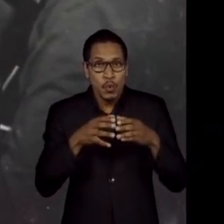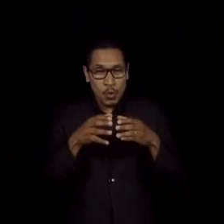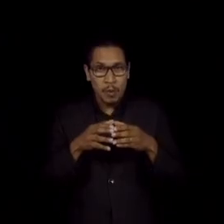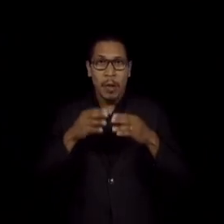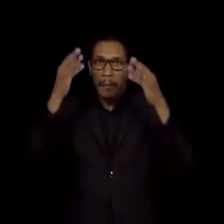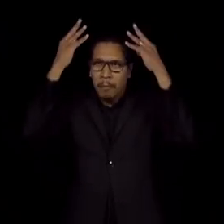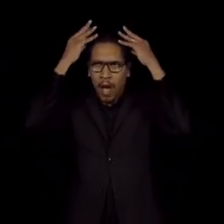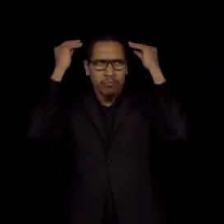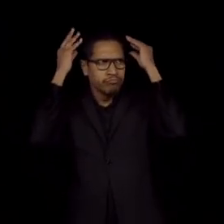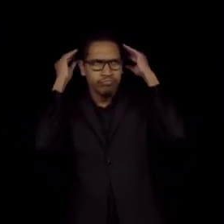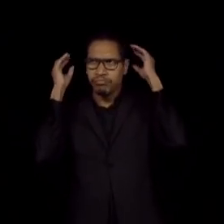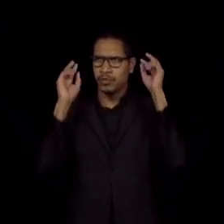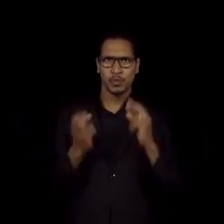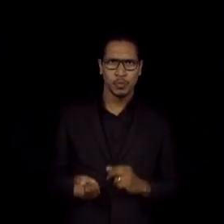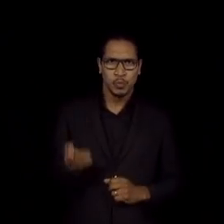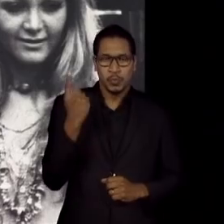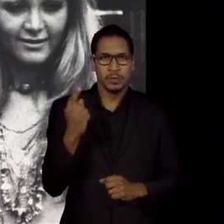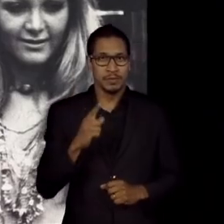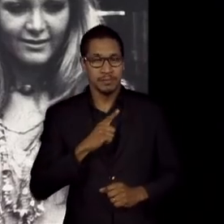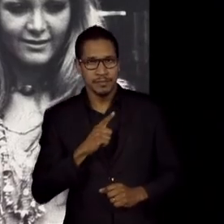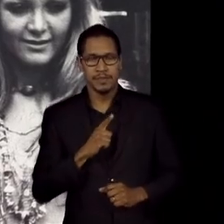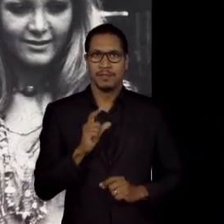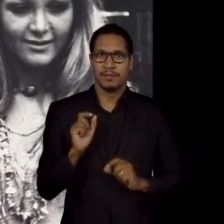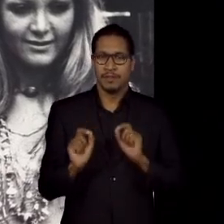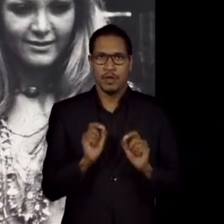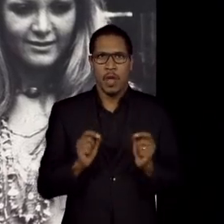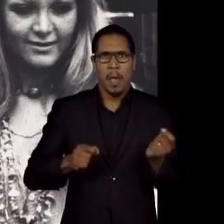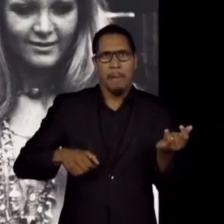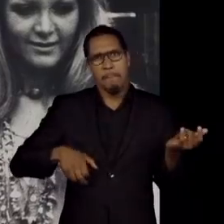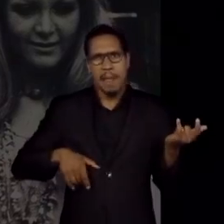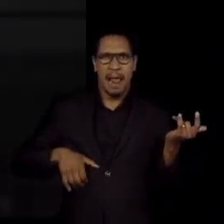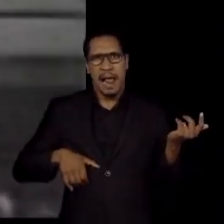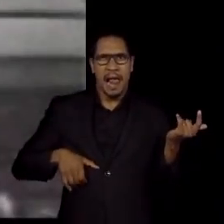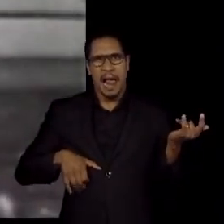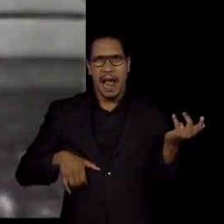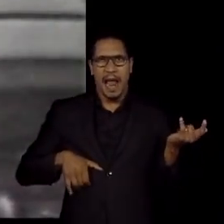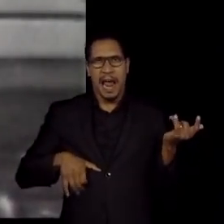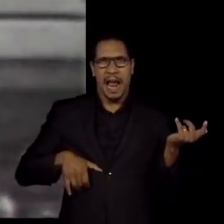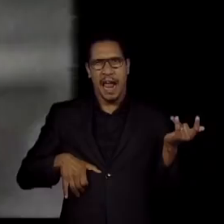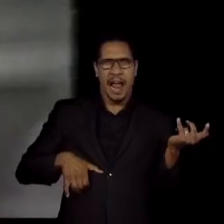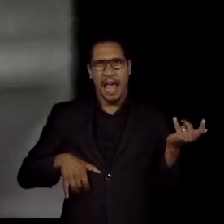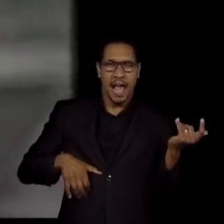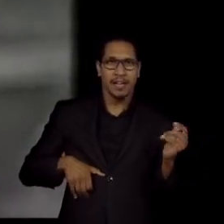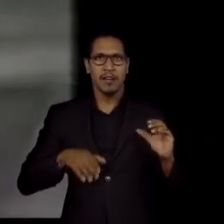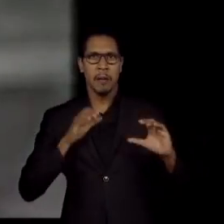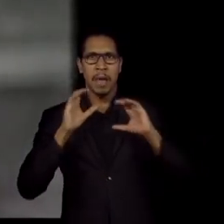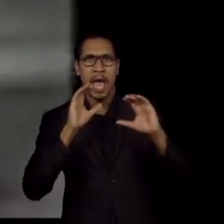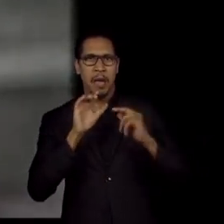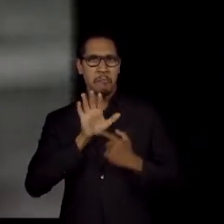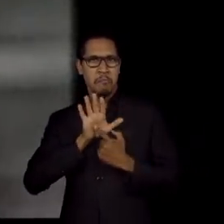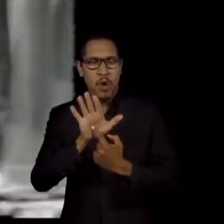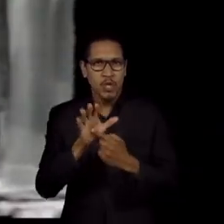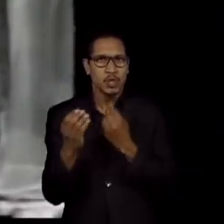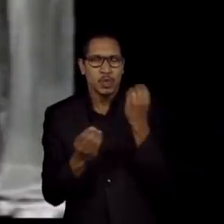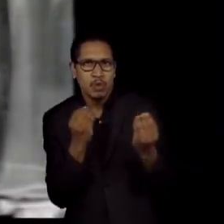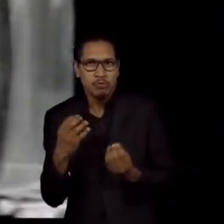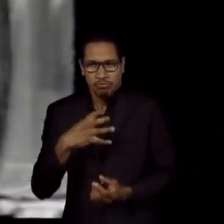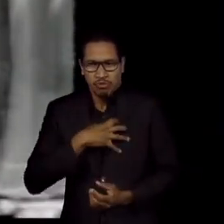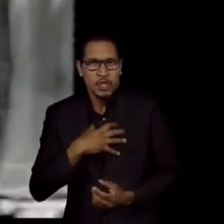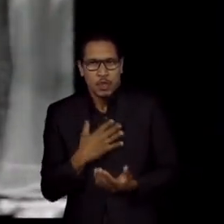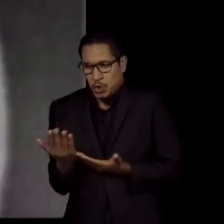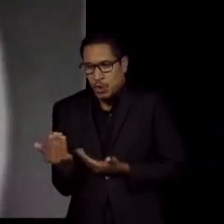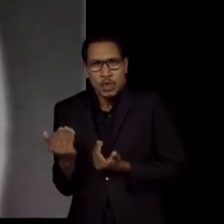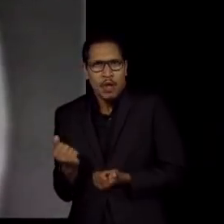e talentosos encontrava, no som da guitarra, uma forma de cantar sua rebeldia juvenil, suas paixões e